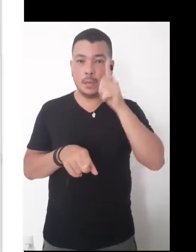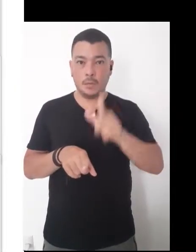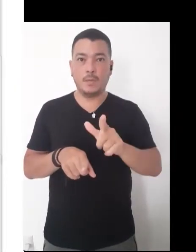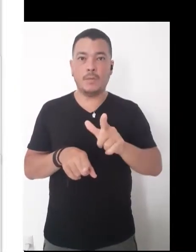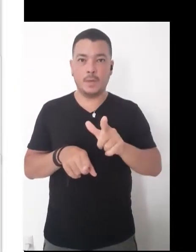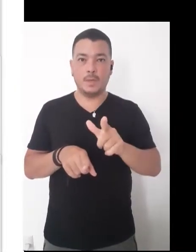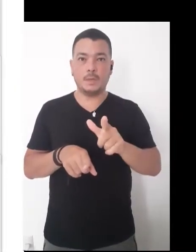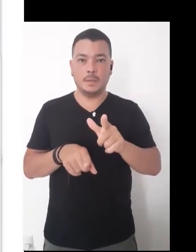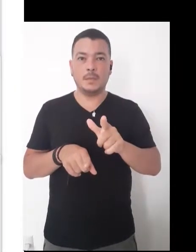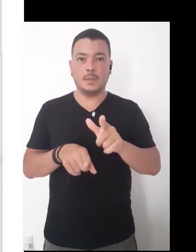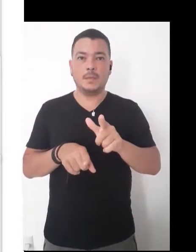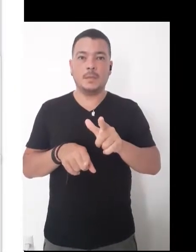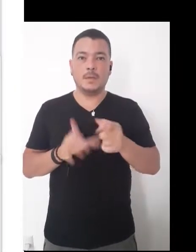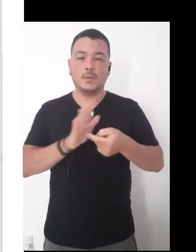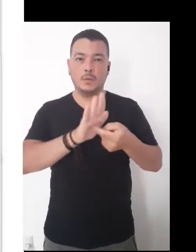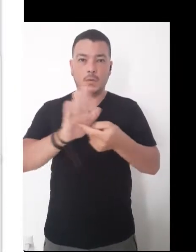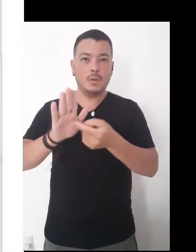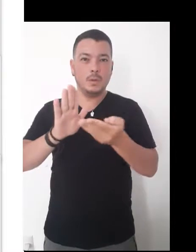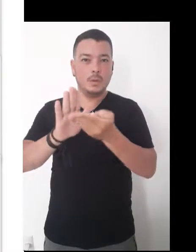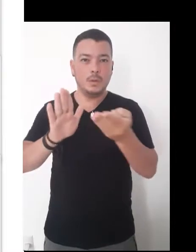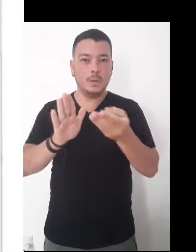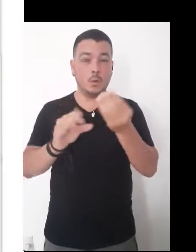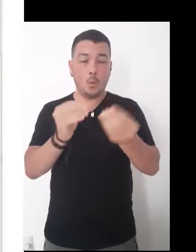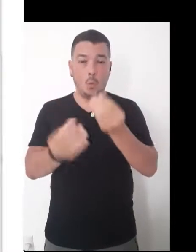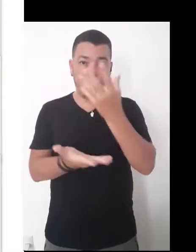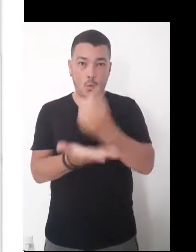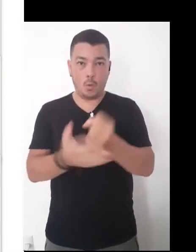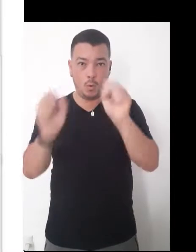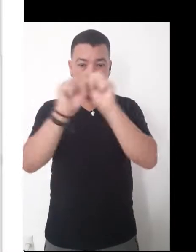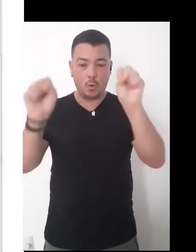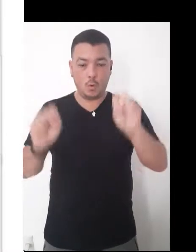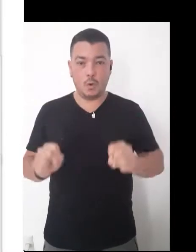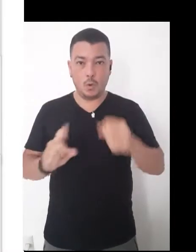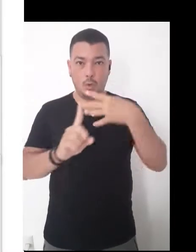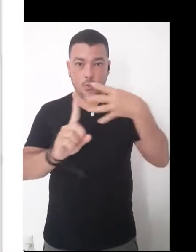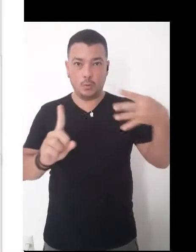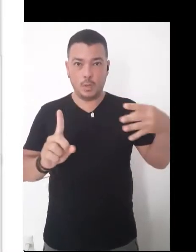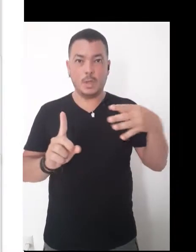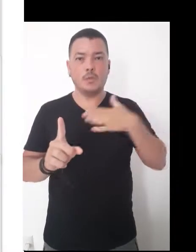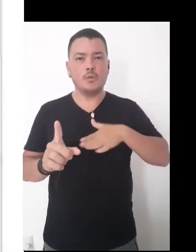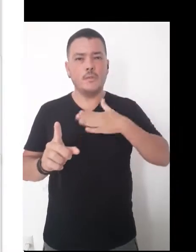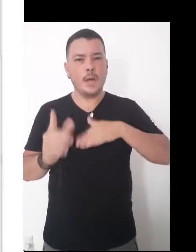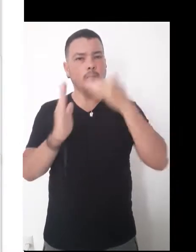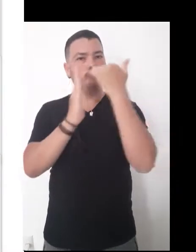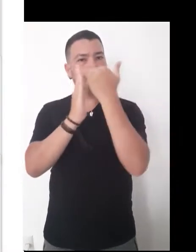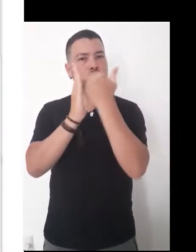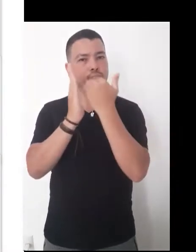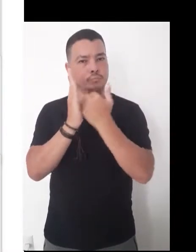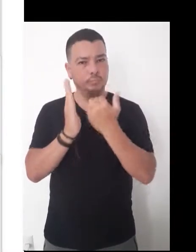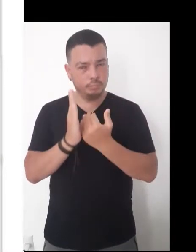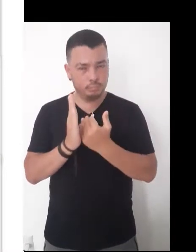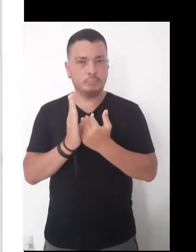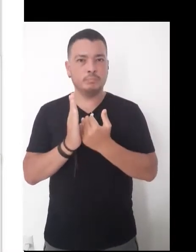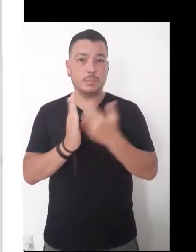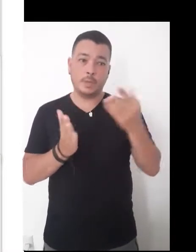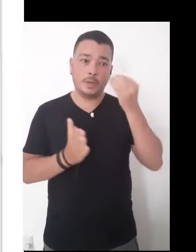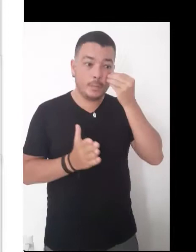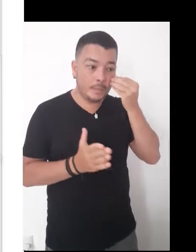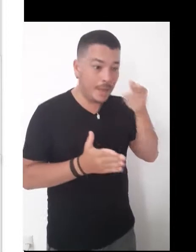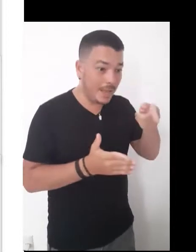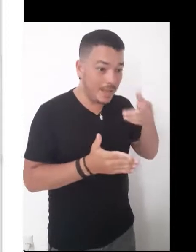eu vou mostrar para vocês a instalação de um sistema operacional passo a passo em uma máquina virtual, já que não dá para a gente fazer a prática,